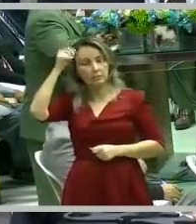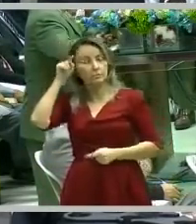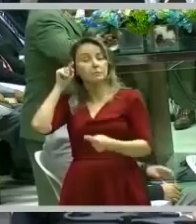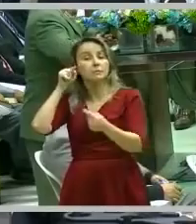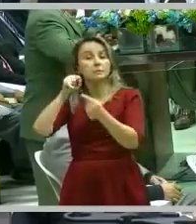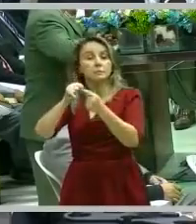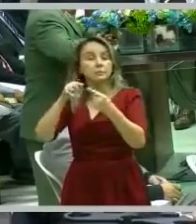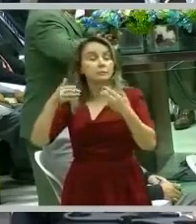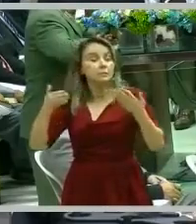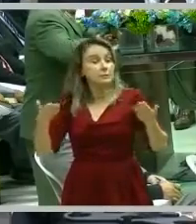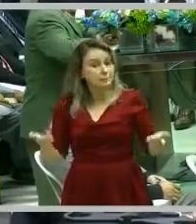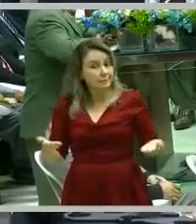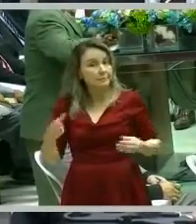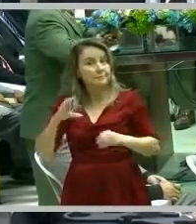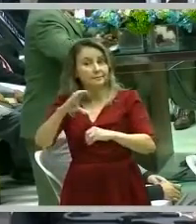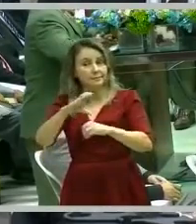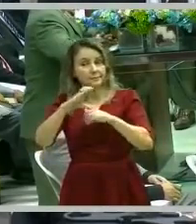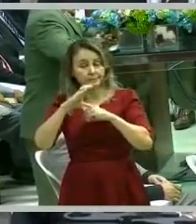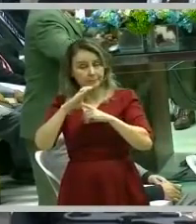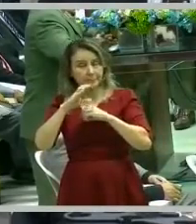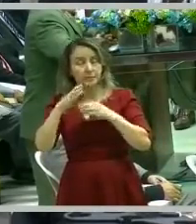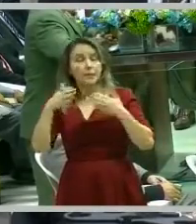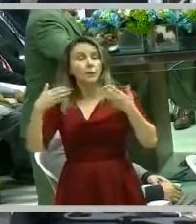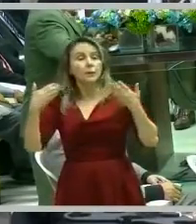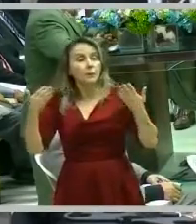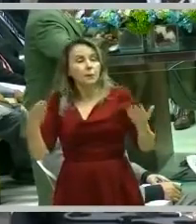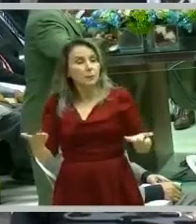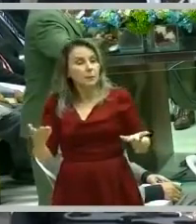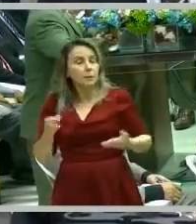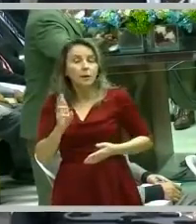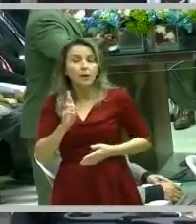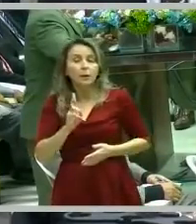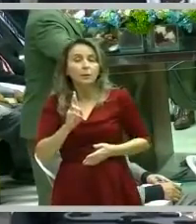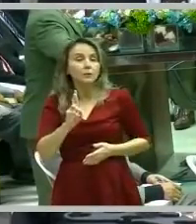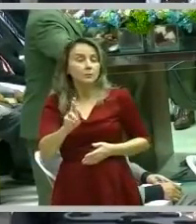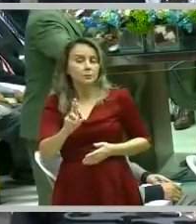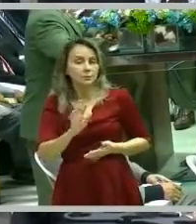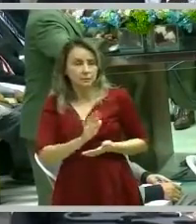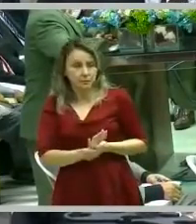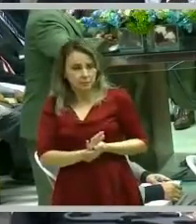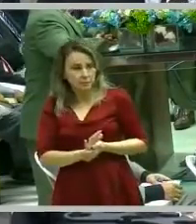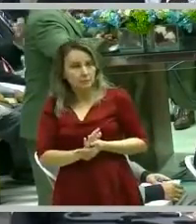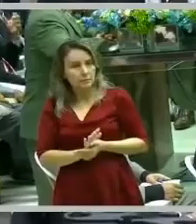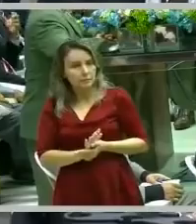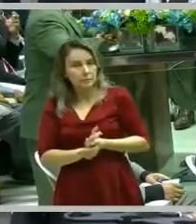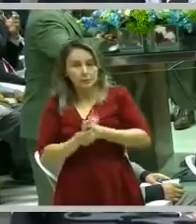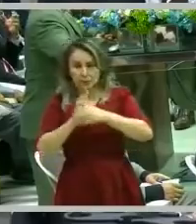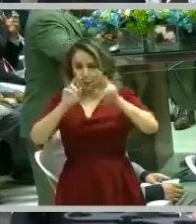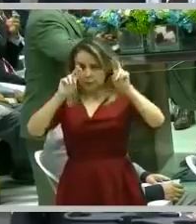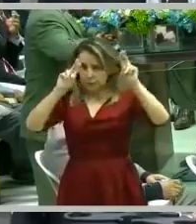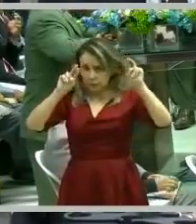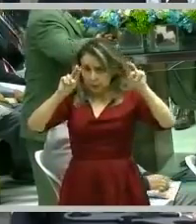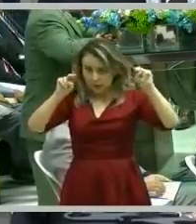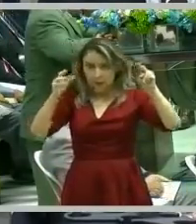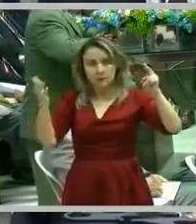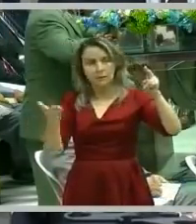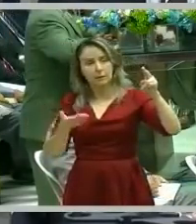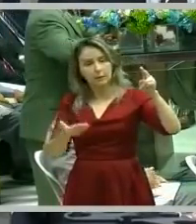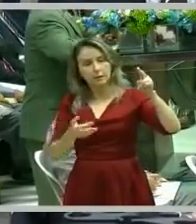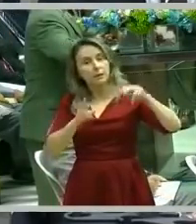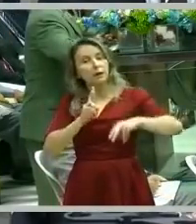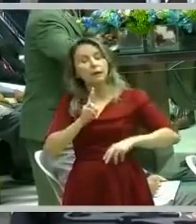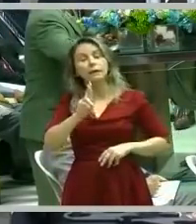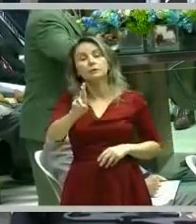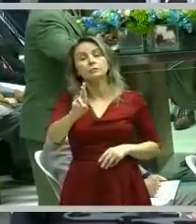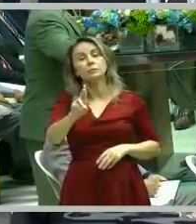já. Para que é que nós precisamos dessa unção? Quais os resultados? Hoje o tema do sermão é quais os resultados, quais os